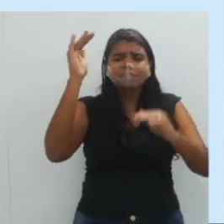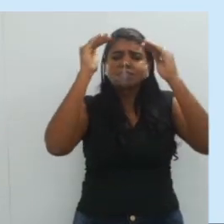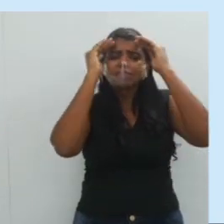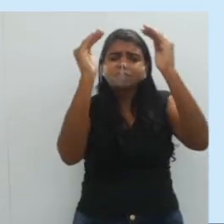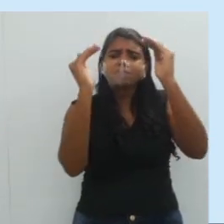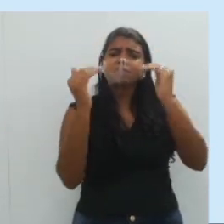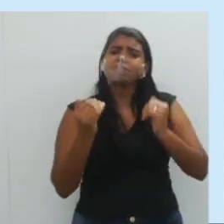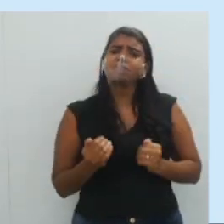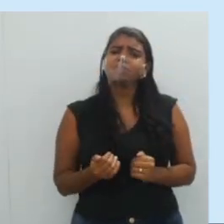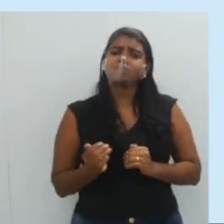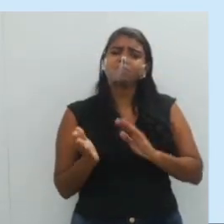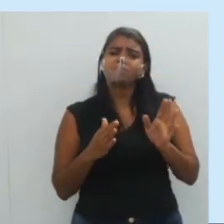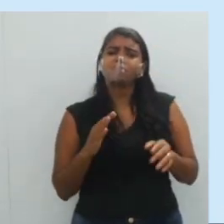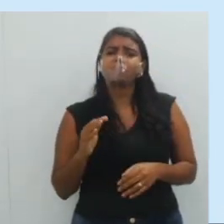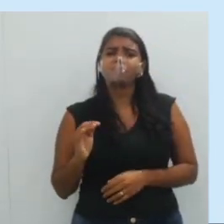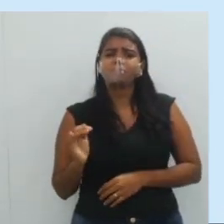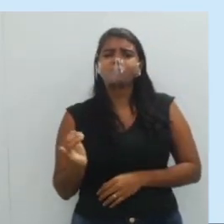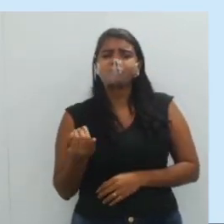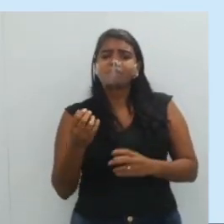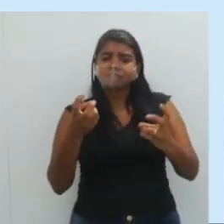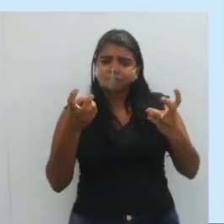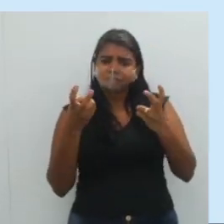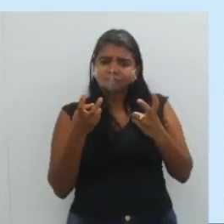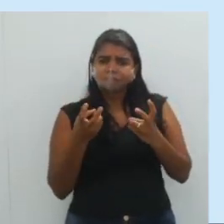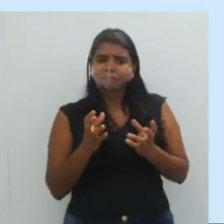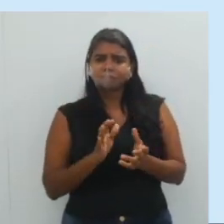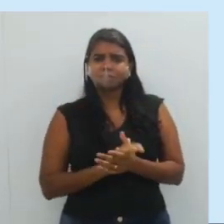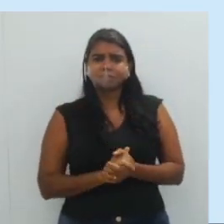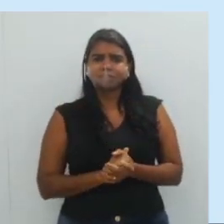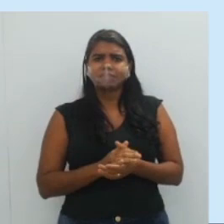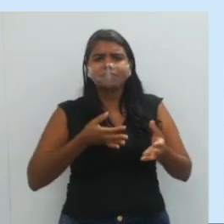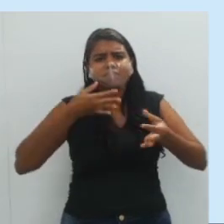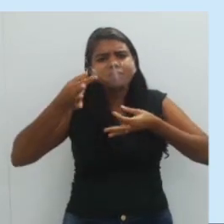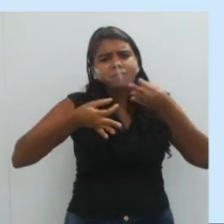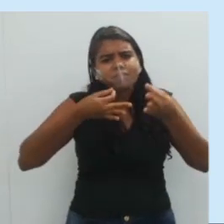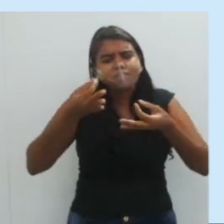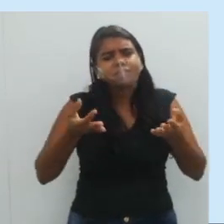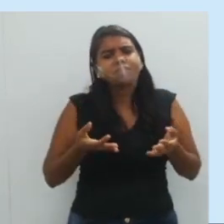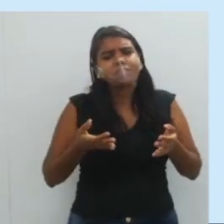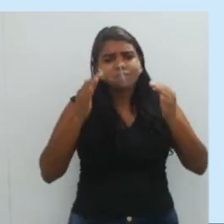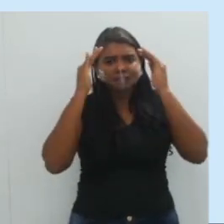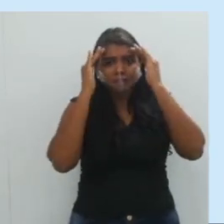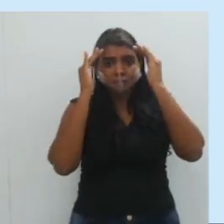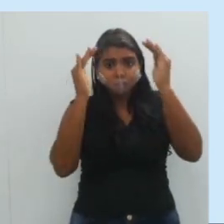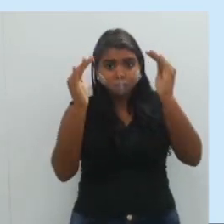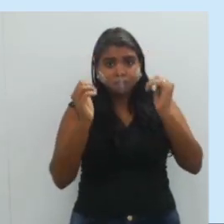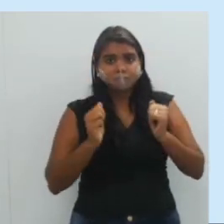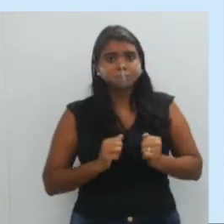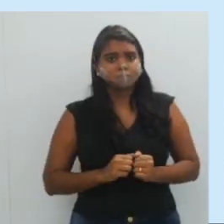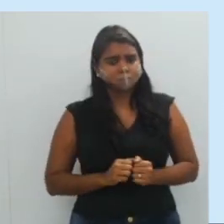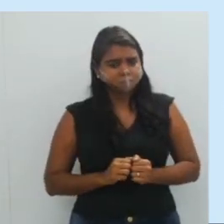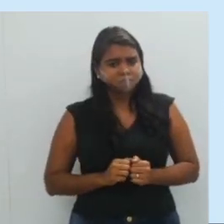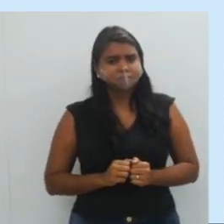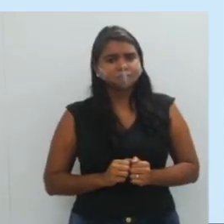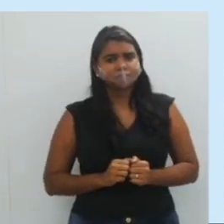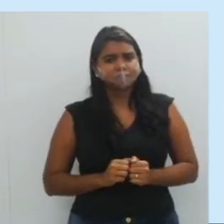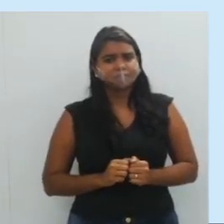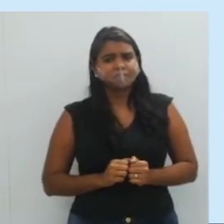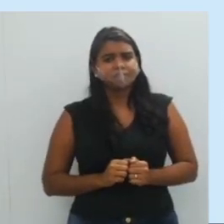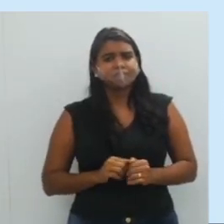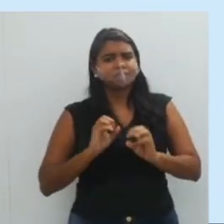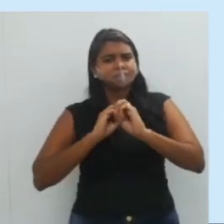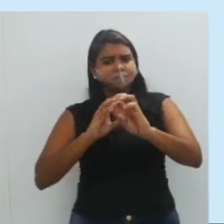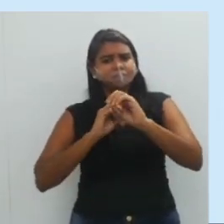o respeito. Interessante, né? Observamos hoje essa discussão, o respeito. Então,